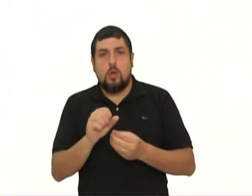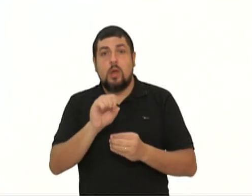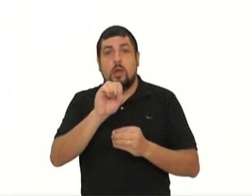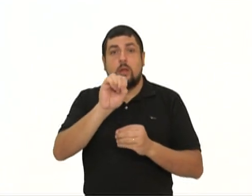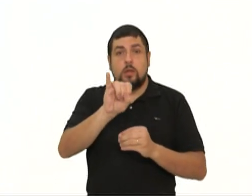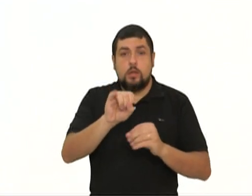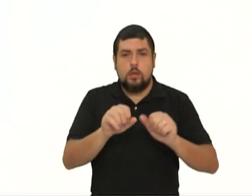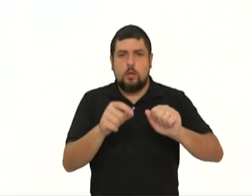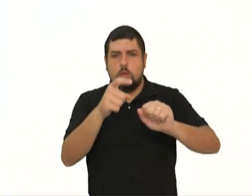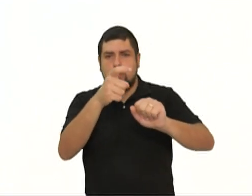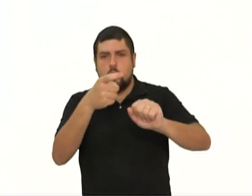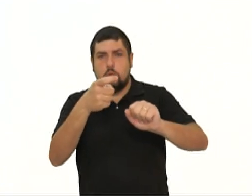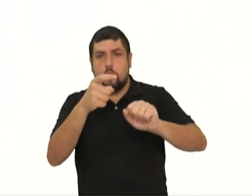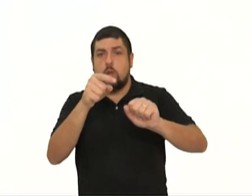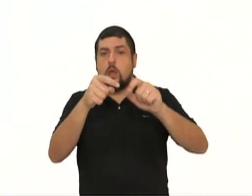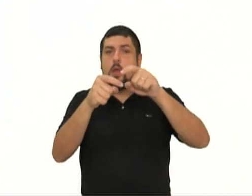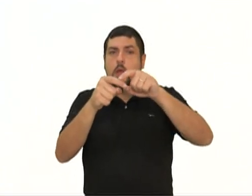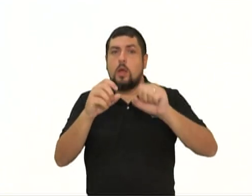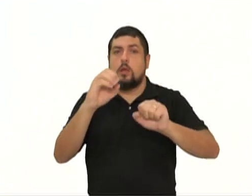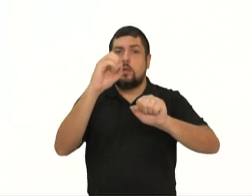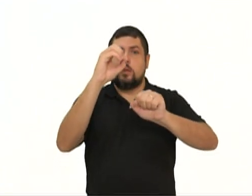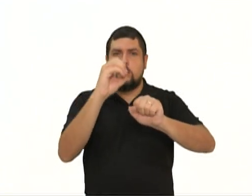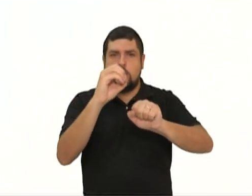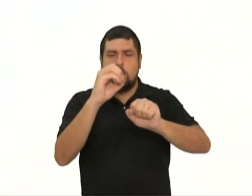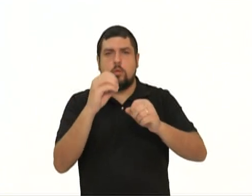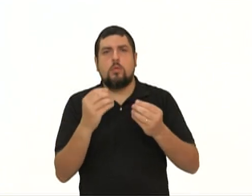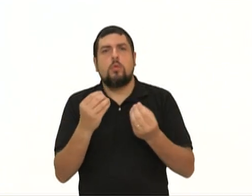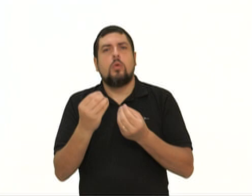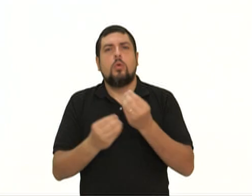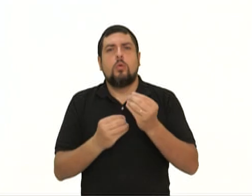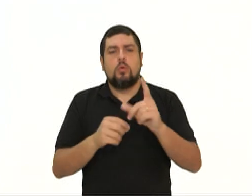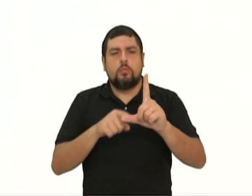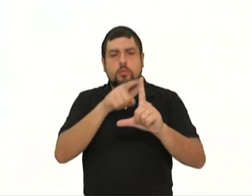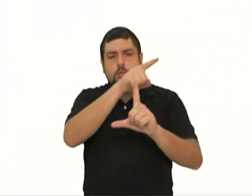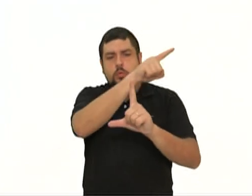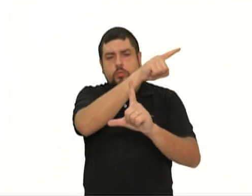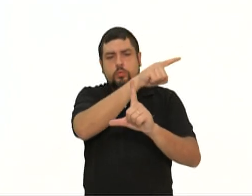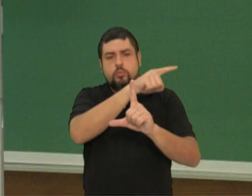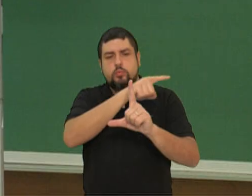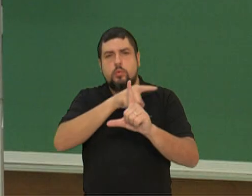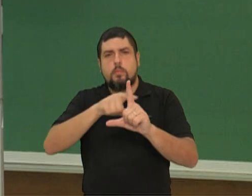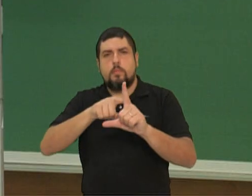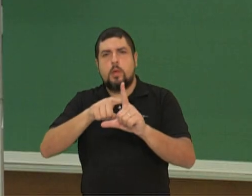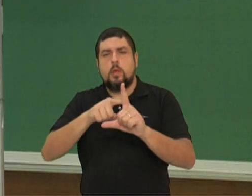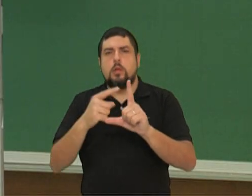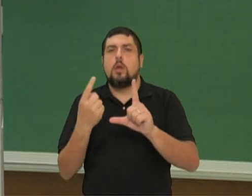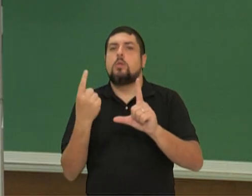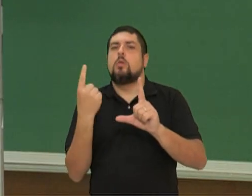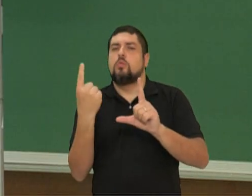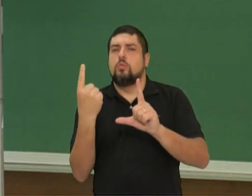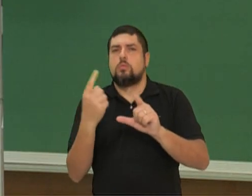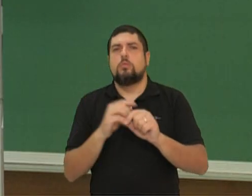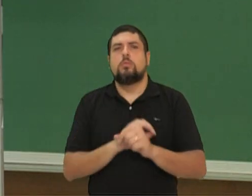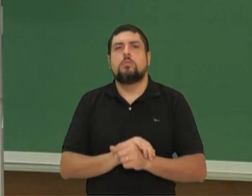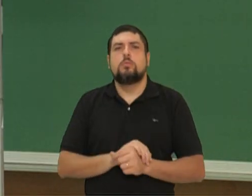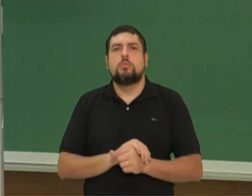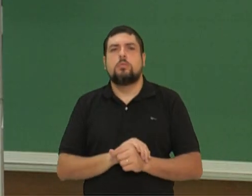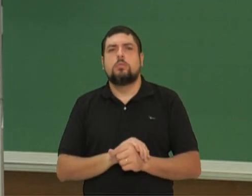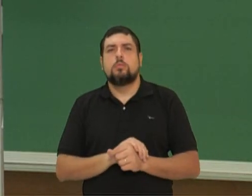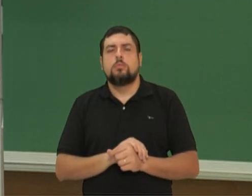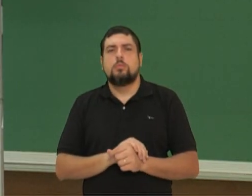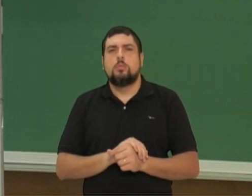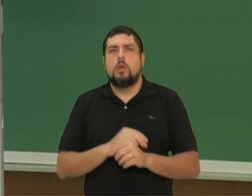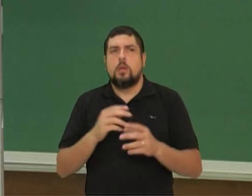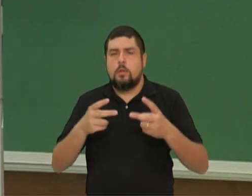zero, o gráfico da função vai passar sempre em 1 como imagem. Perceba que todos os gráficos